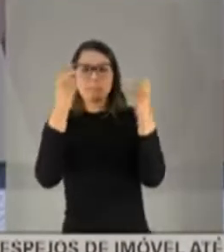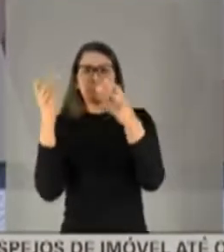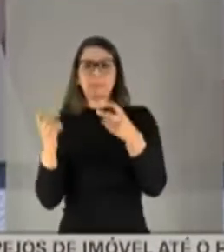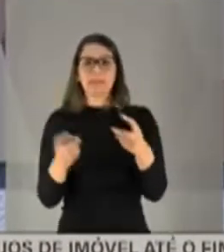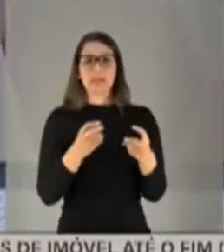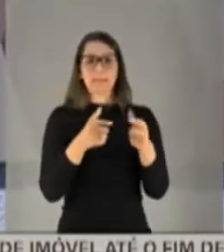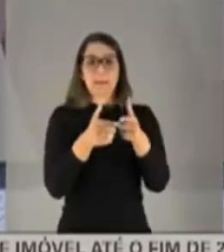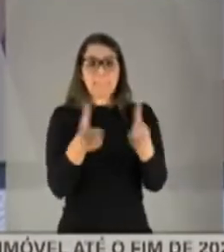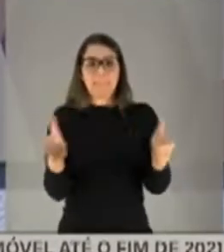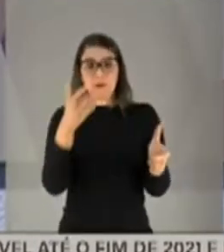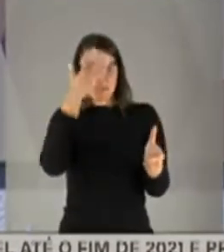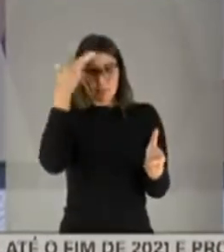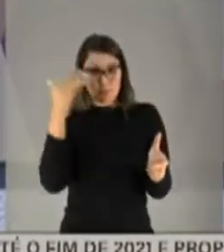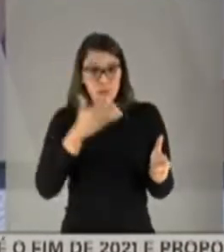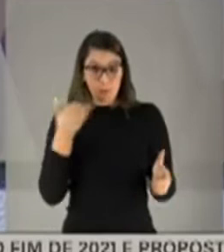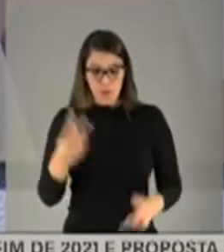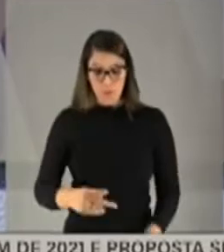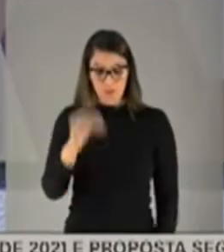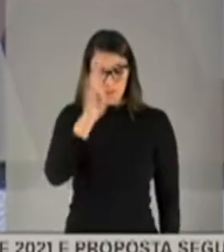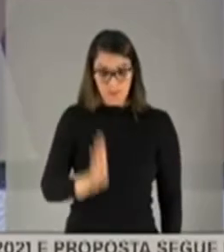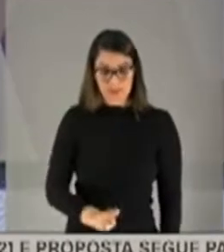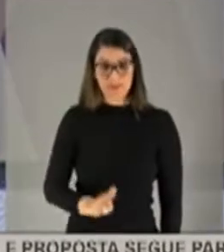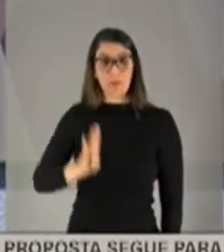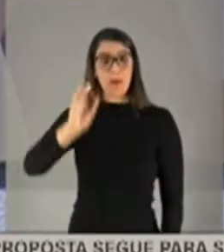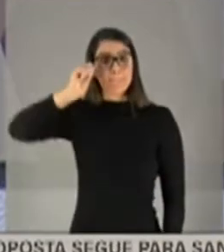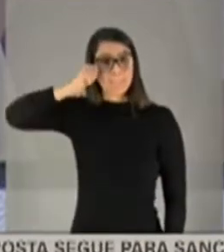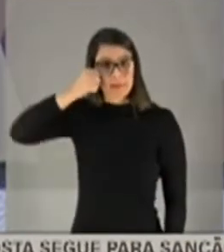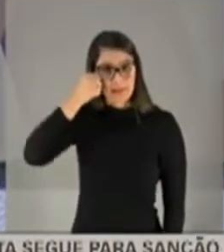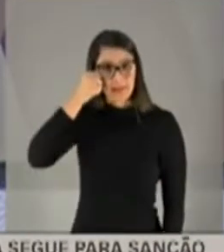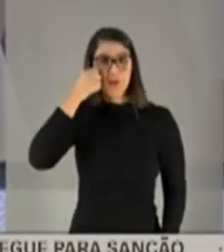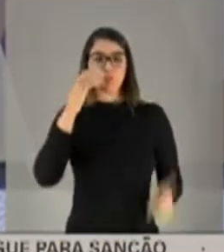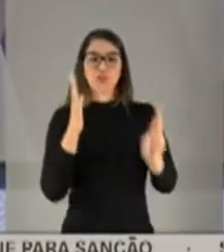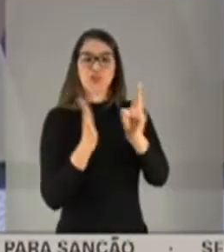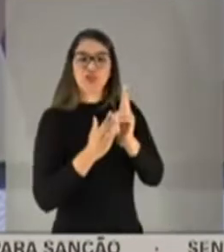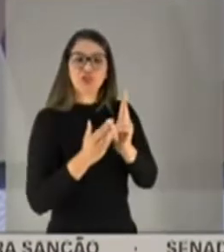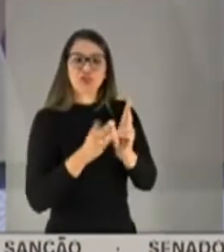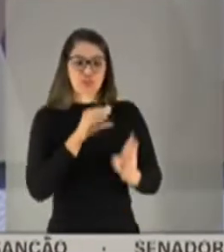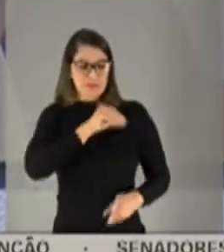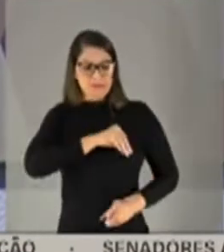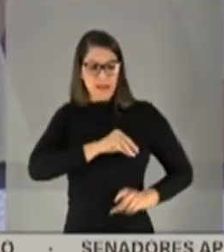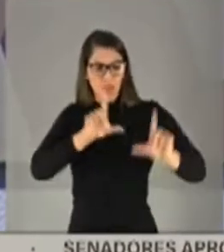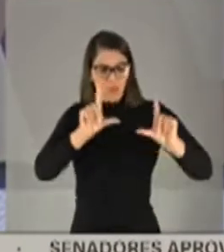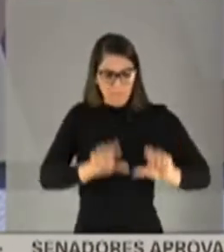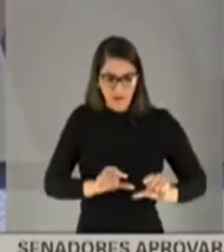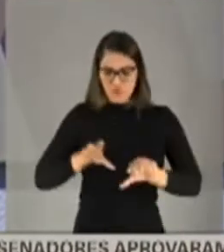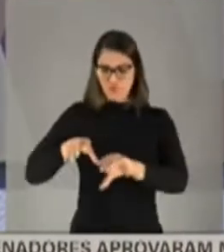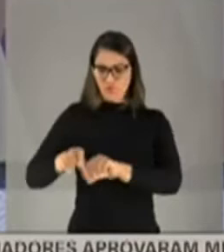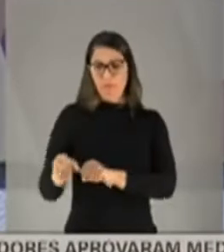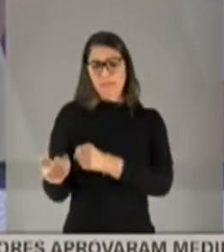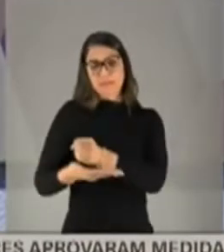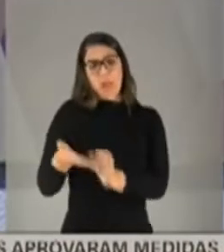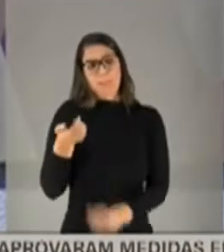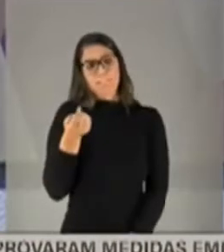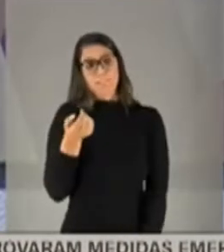que morreram no Brasil eram negras, eram indígenas, eram pessoas de baixa renda e de baixa escolaridade. Já sabíamos que o Brasil tinha